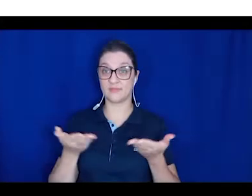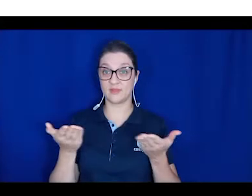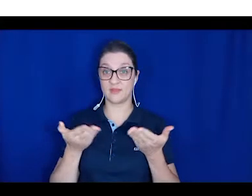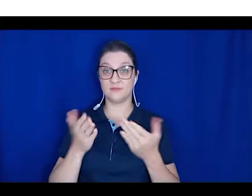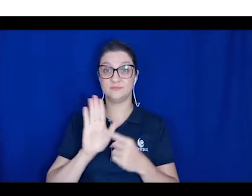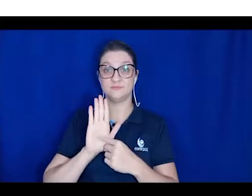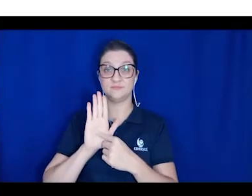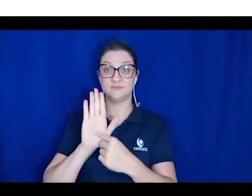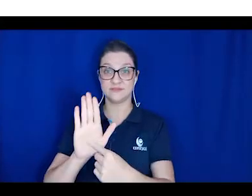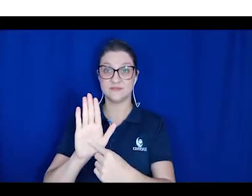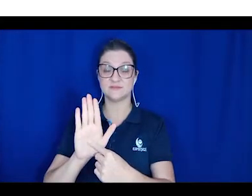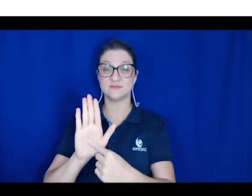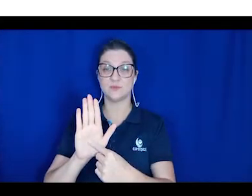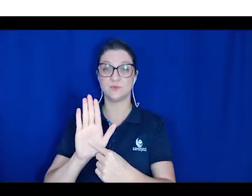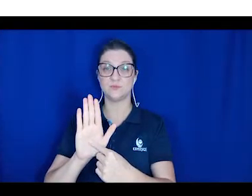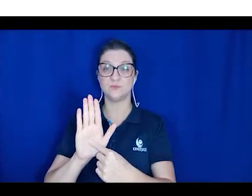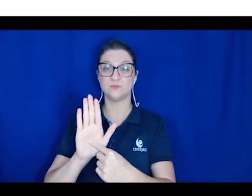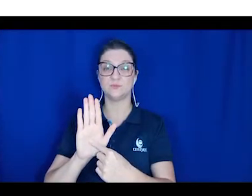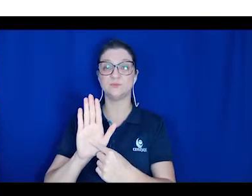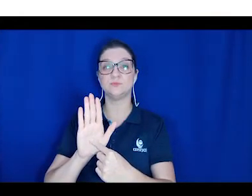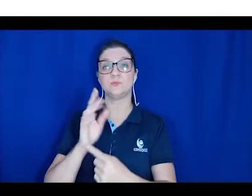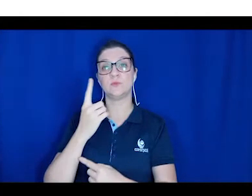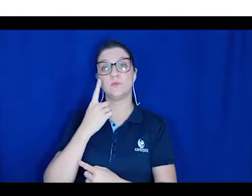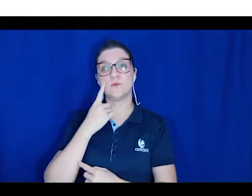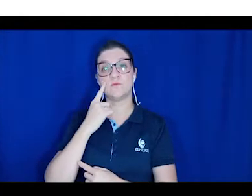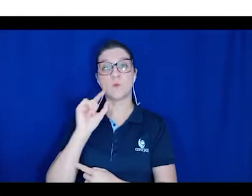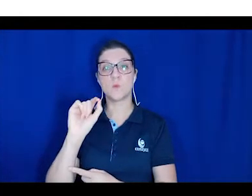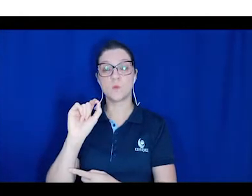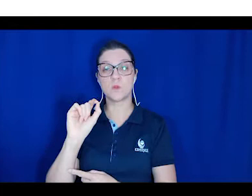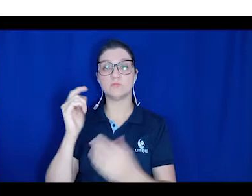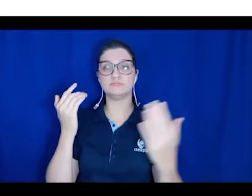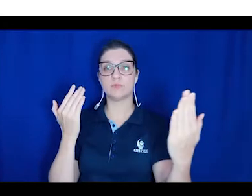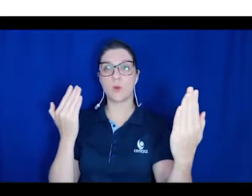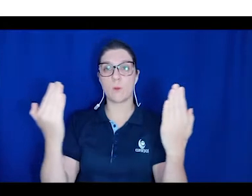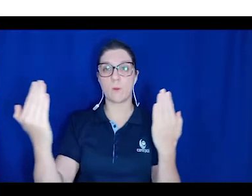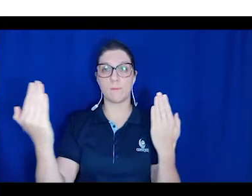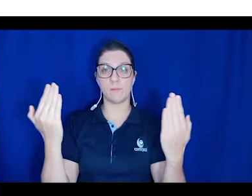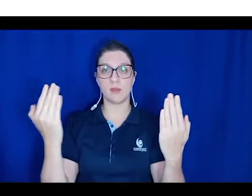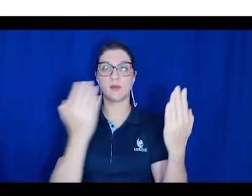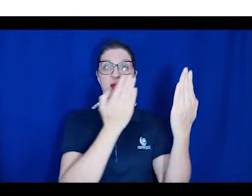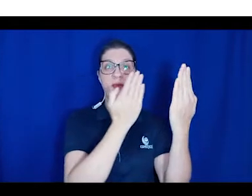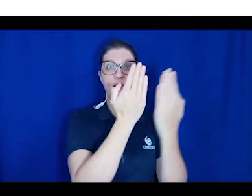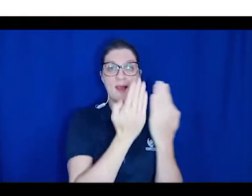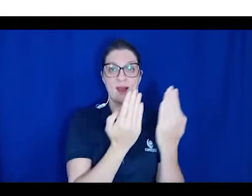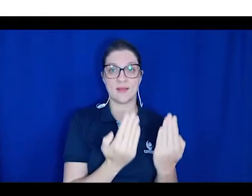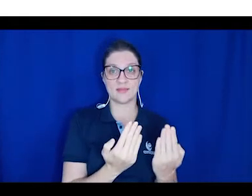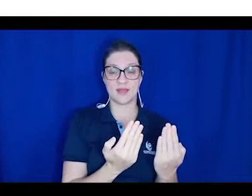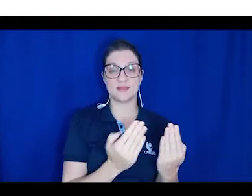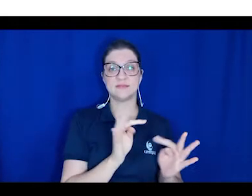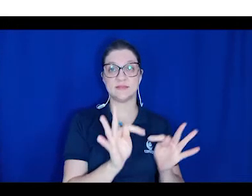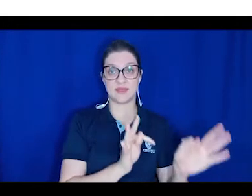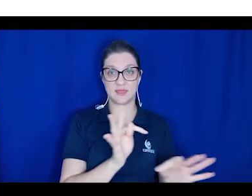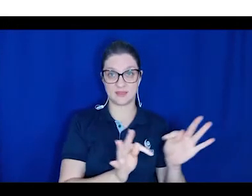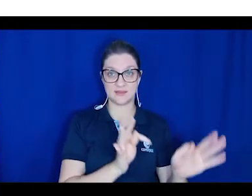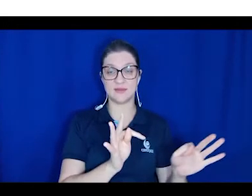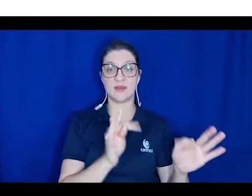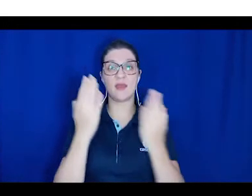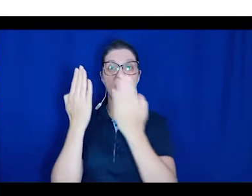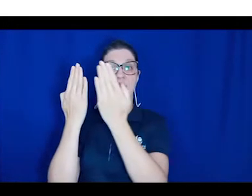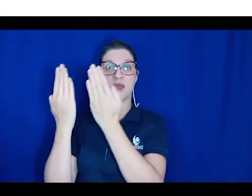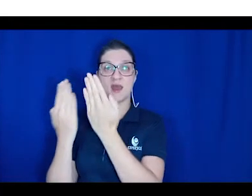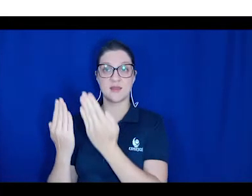Nessa apresentação, nós iremos ver então um comparativo entre análise técnica e análise